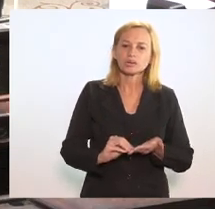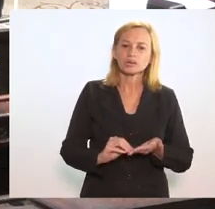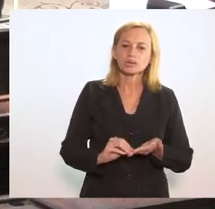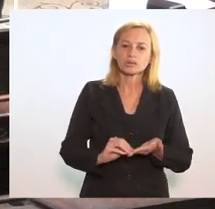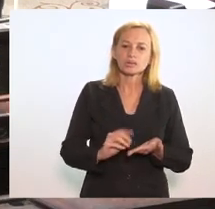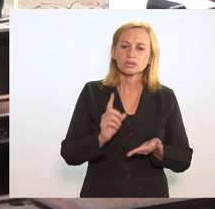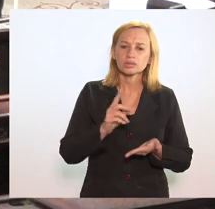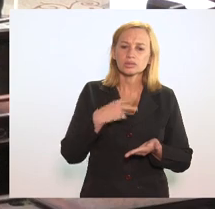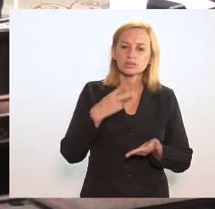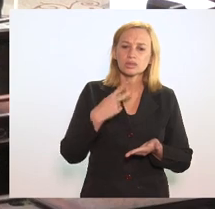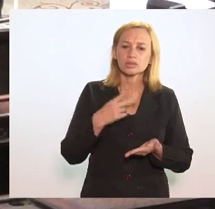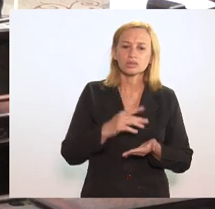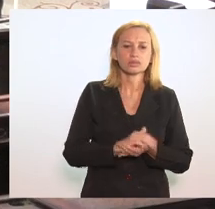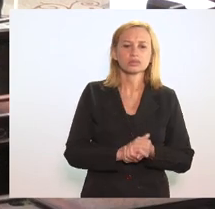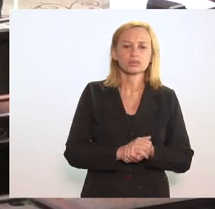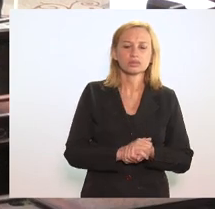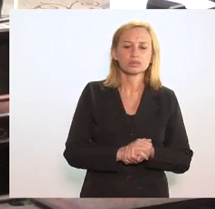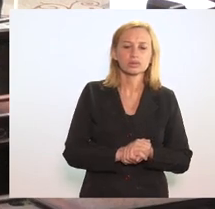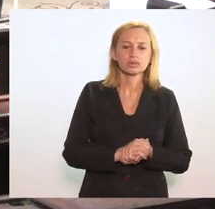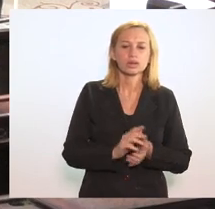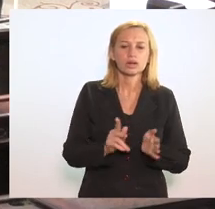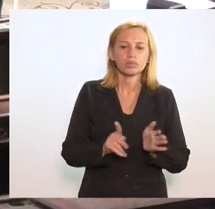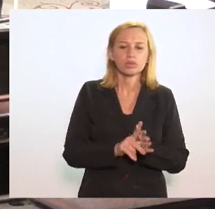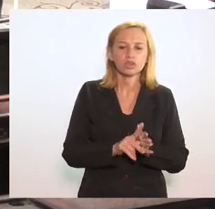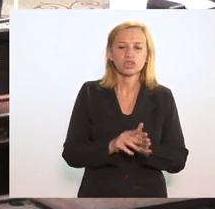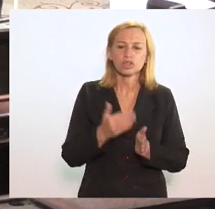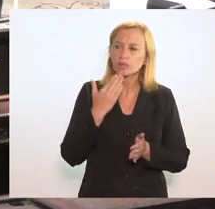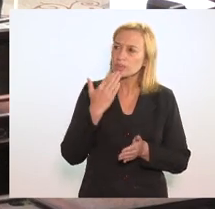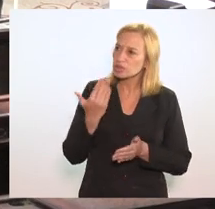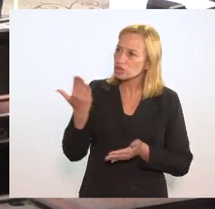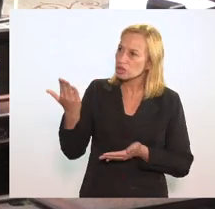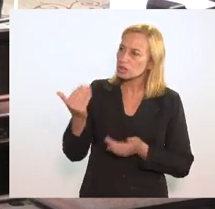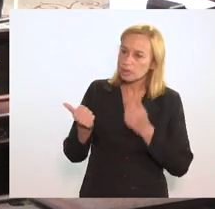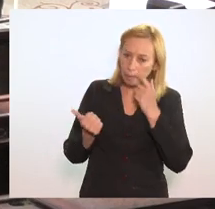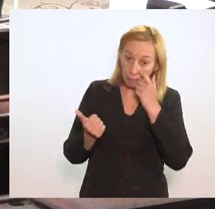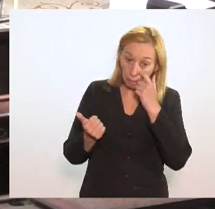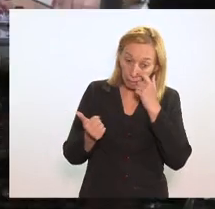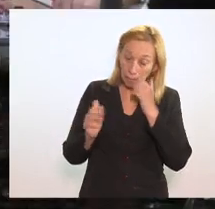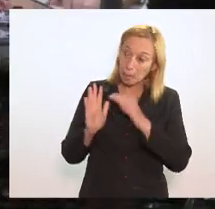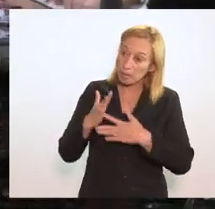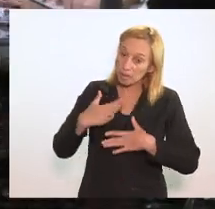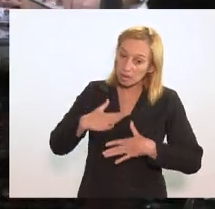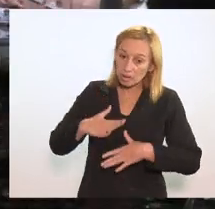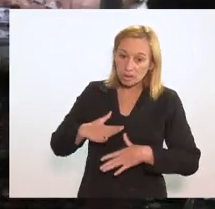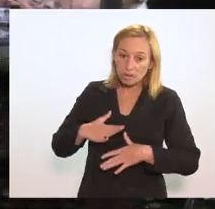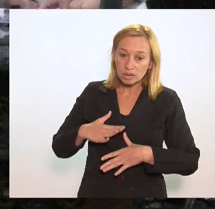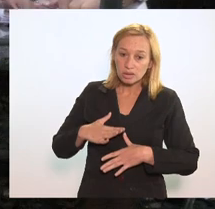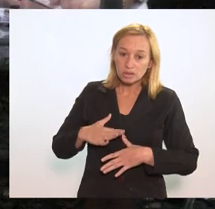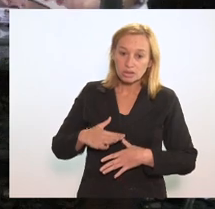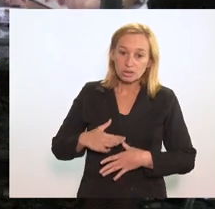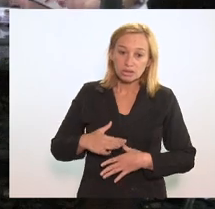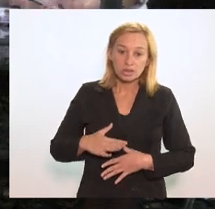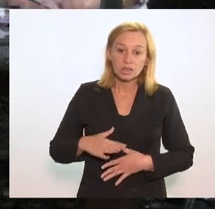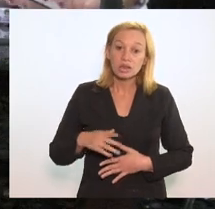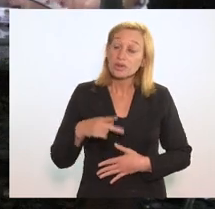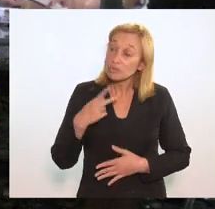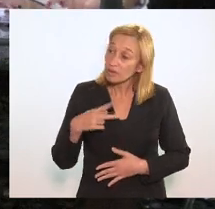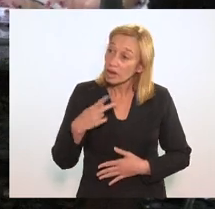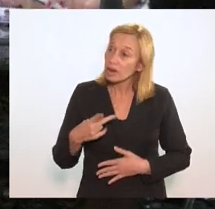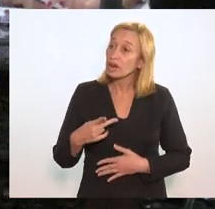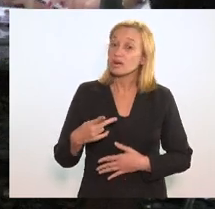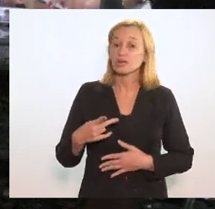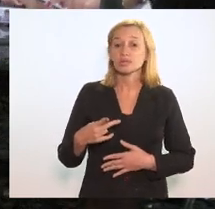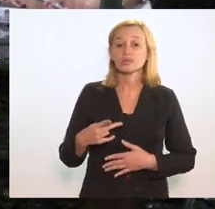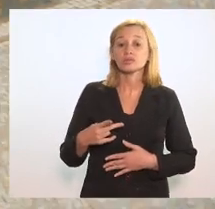cantou. Gostaria que cantasse o projeto que eu solicitei a Vossa Excelência durante a semana passada. Eu canto porque o instante existe. Cadê